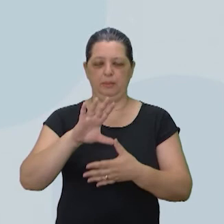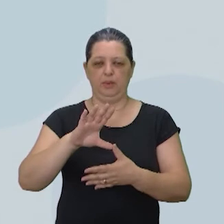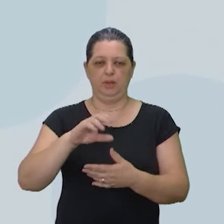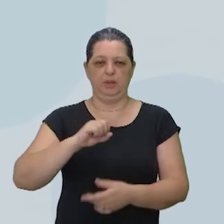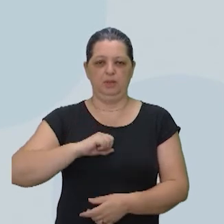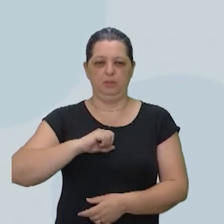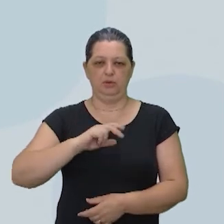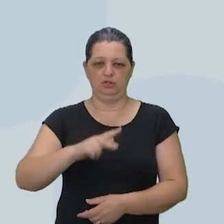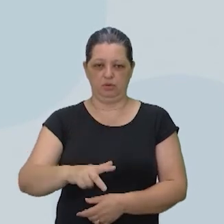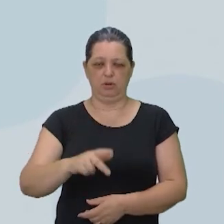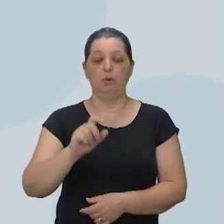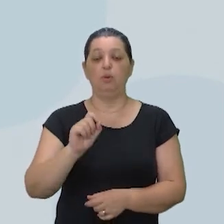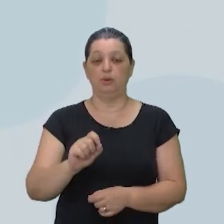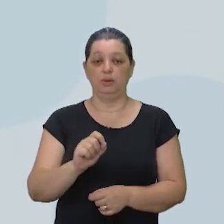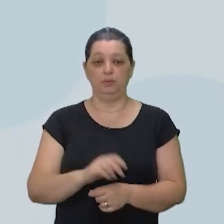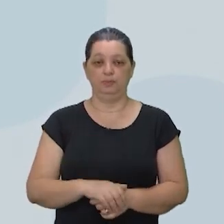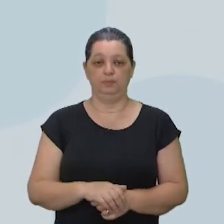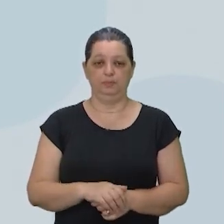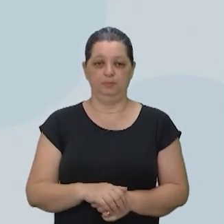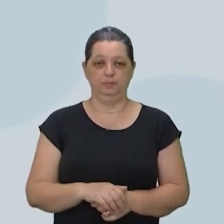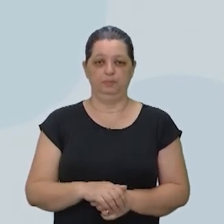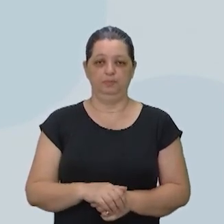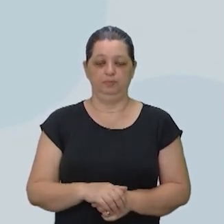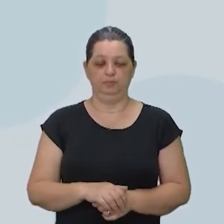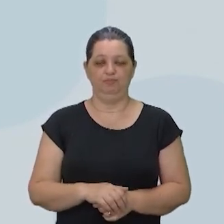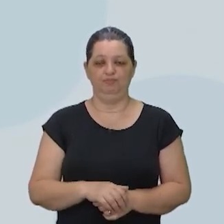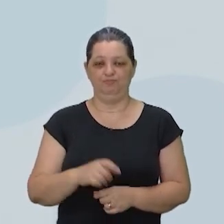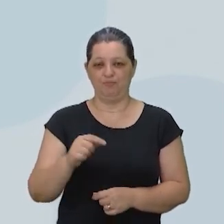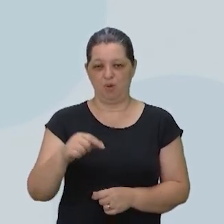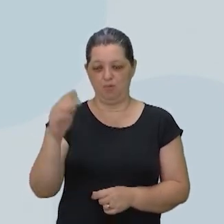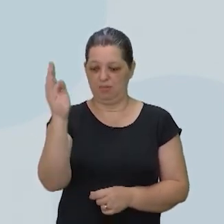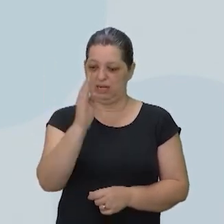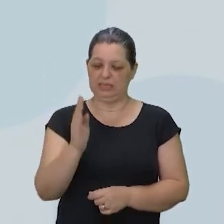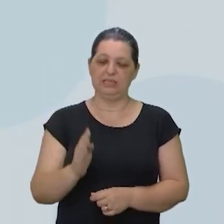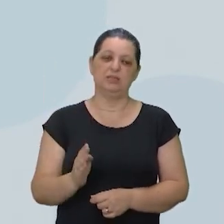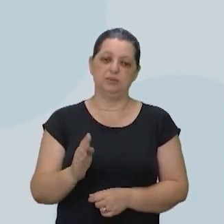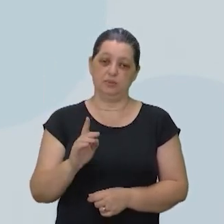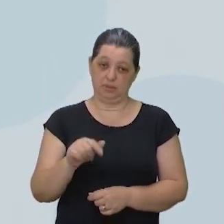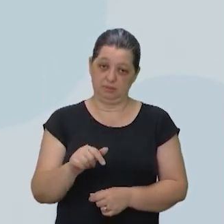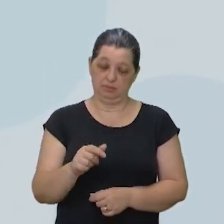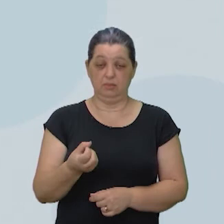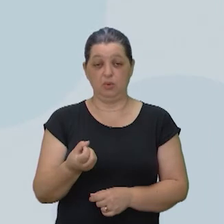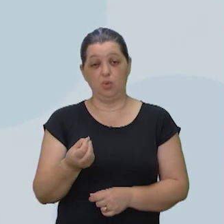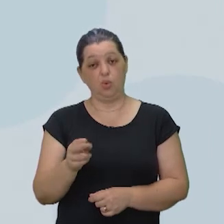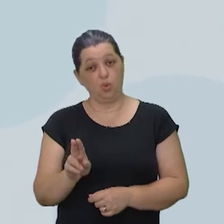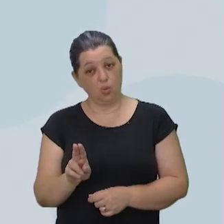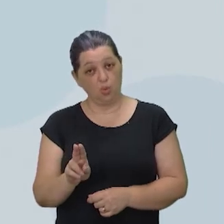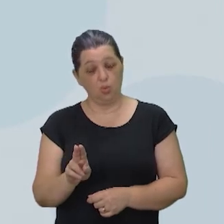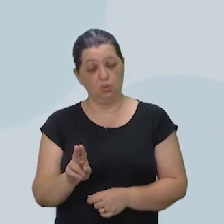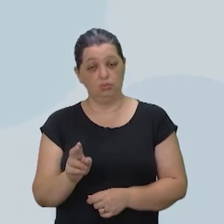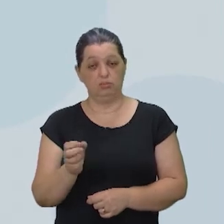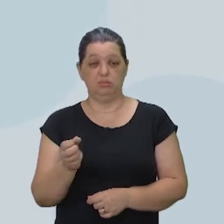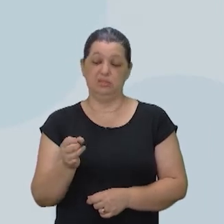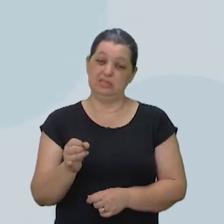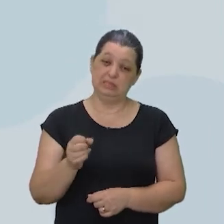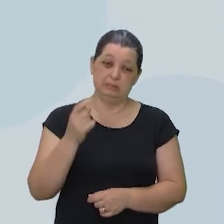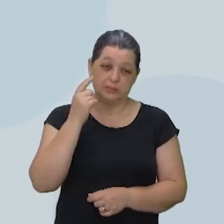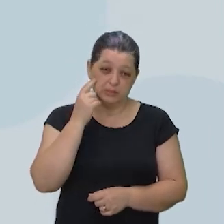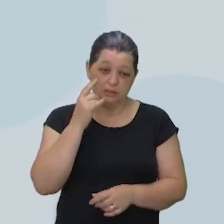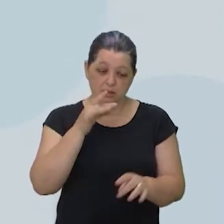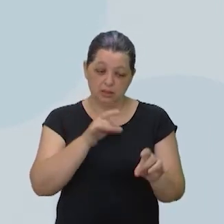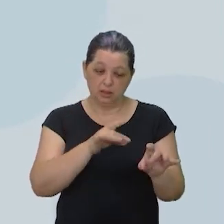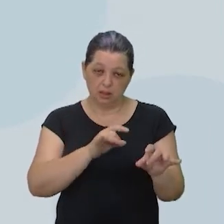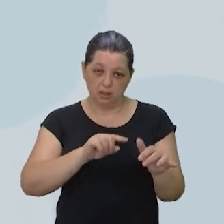chama comumente do quê? Brasil, Zil. Brasil, ou Se você quiser deixar um pouquinho mais